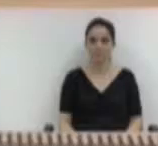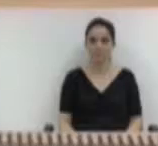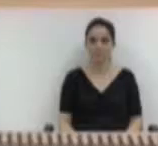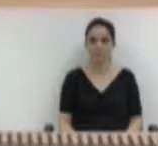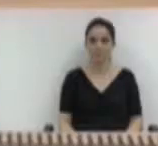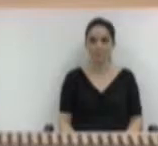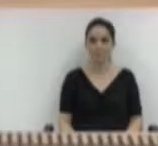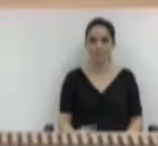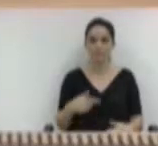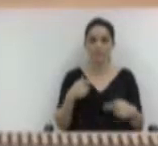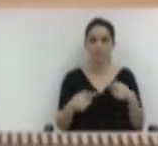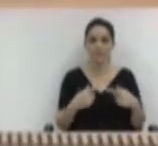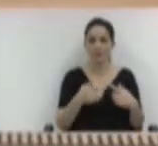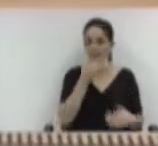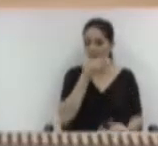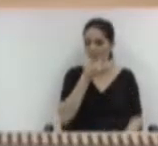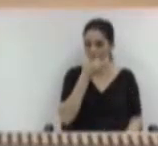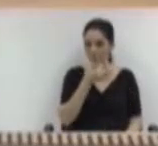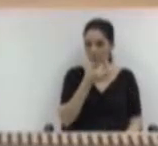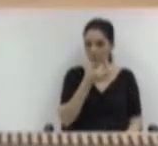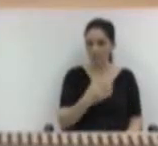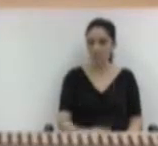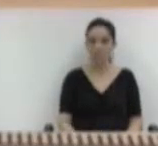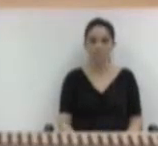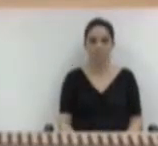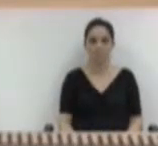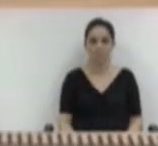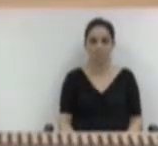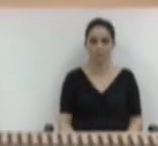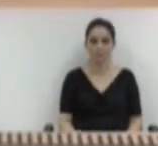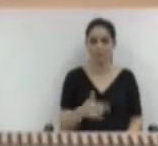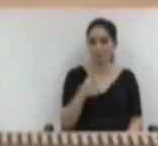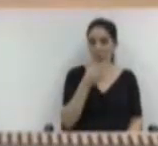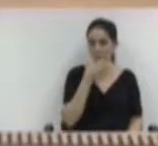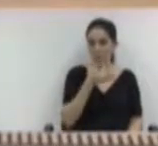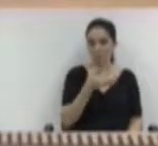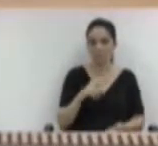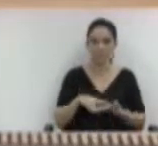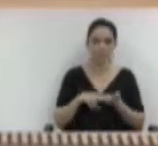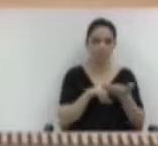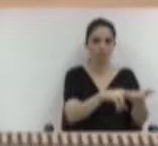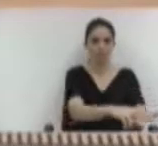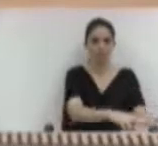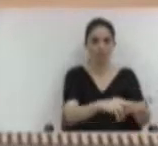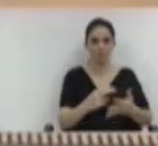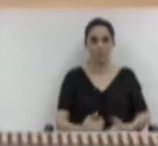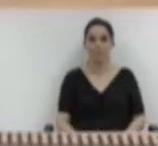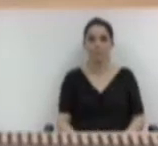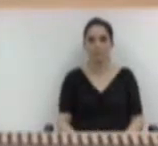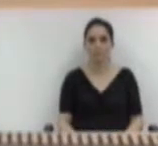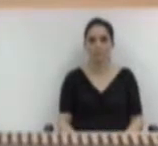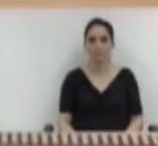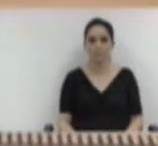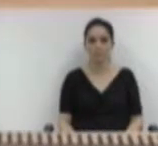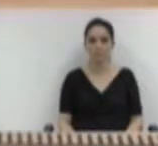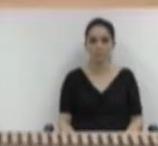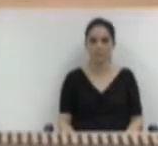923 está em discussão. Não havendo quem queira, encaminhe-se ao Poder